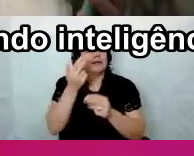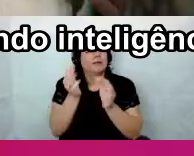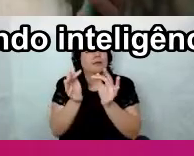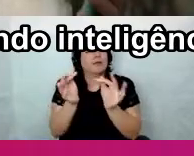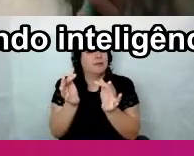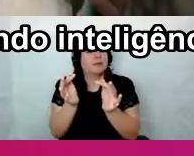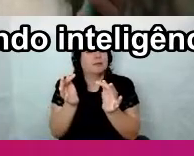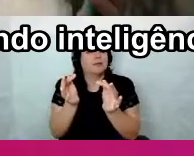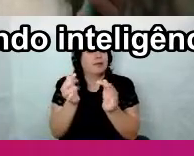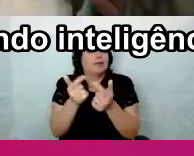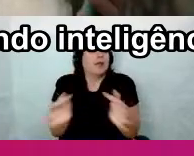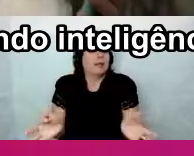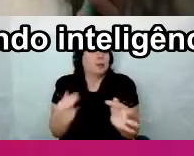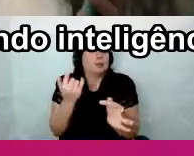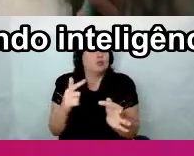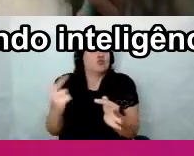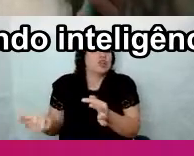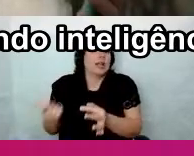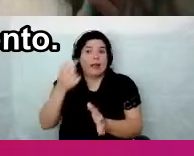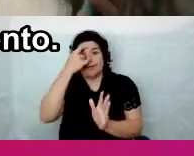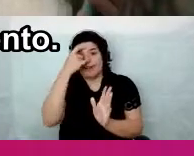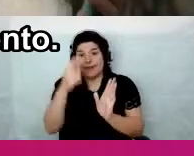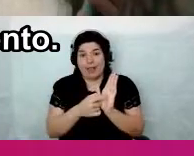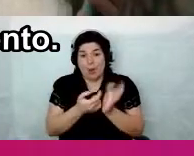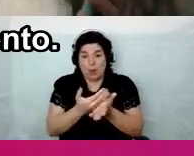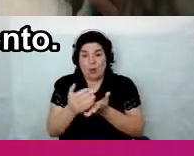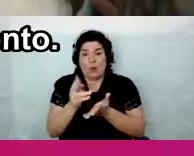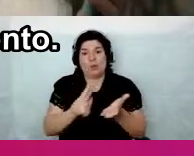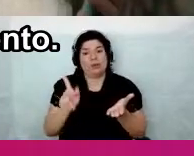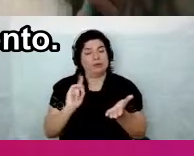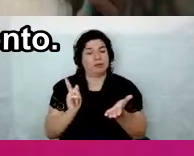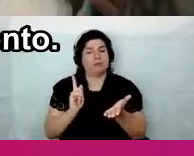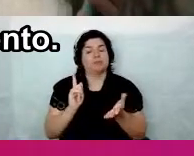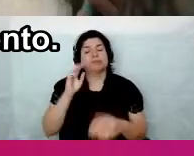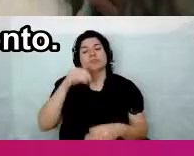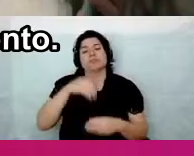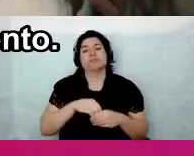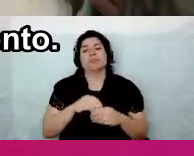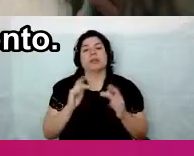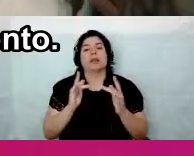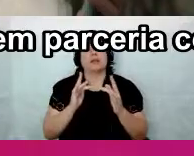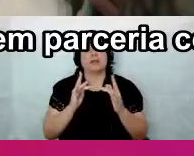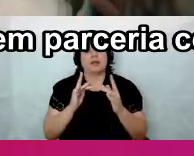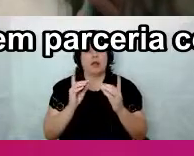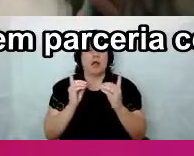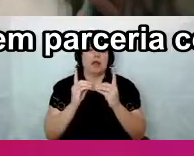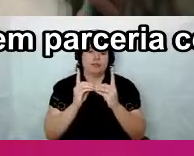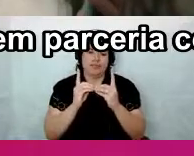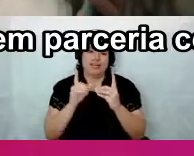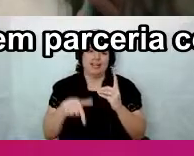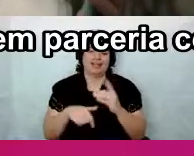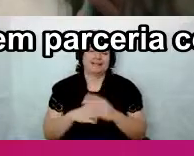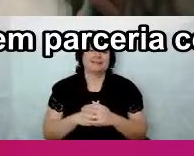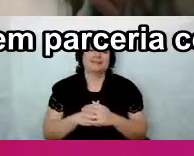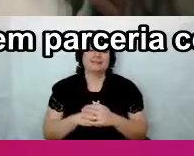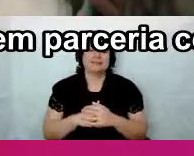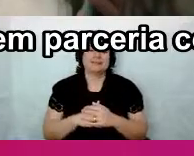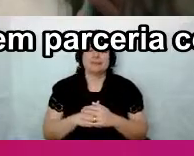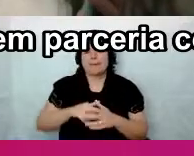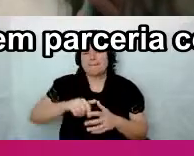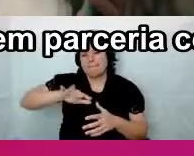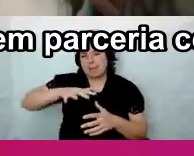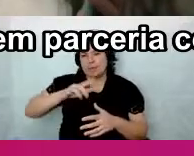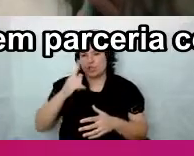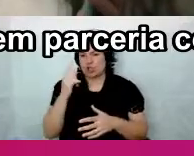ainda estava usando inteligência artificial aqui nos canais de atendimento. A gente levou aproximadamente